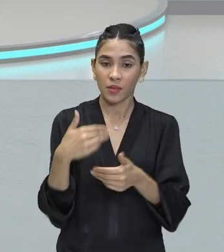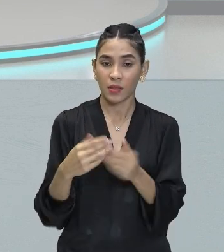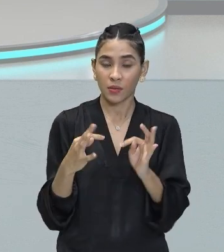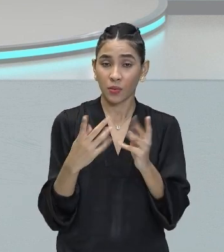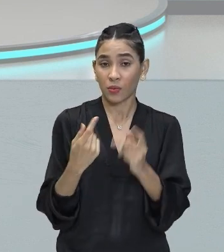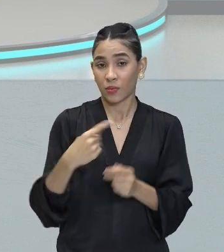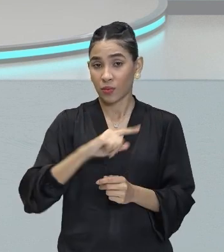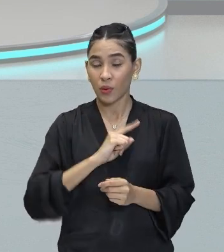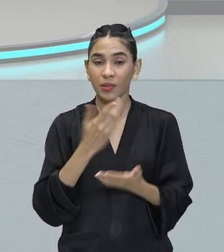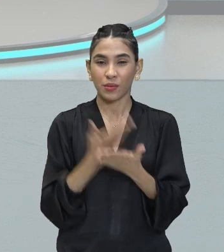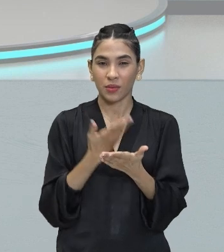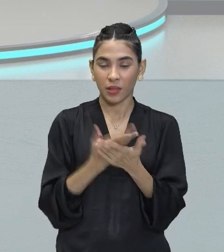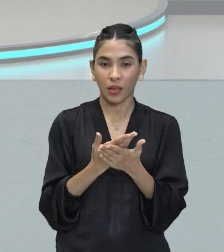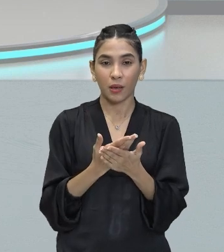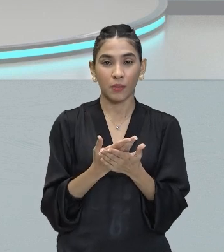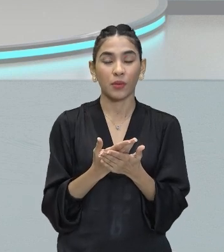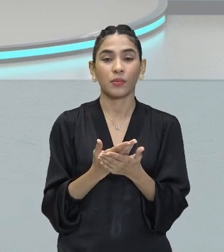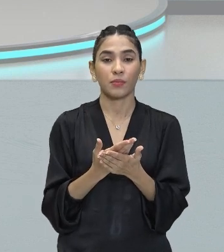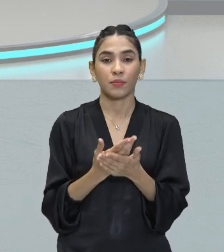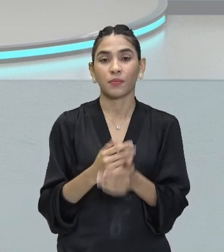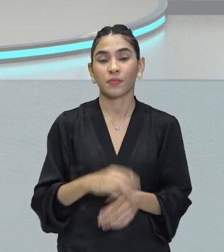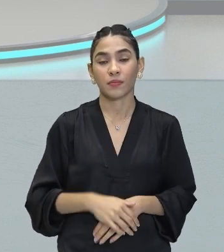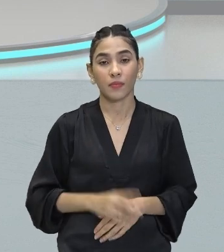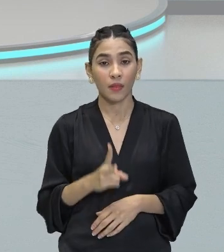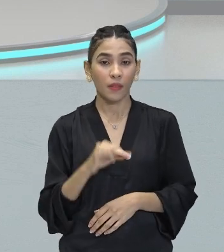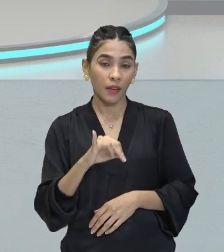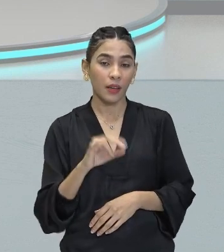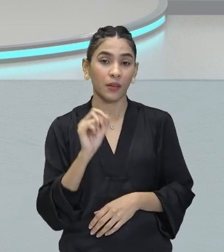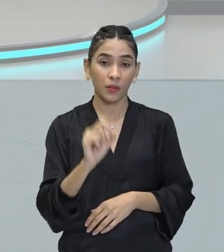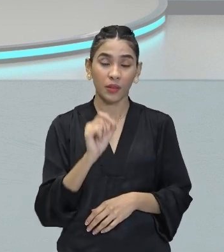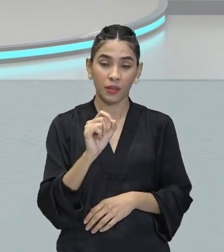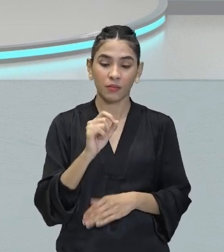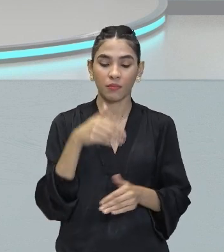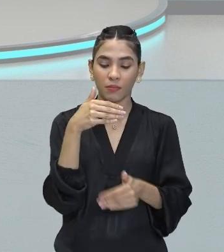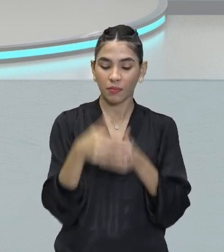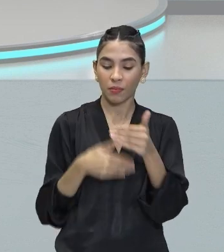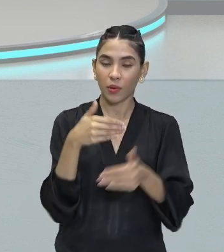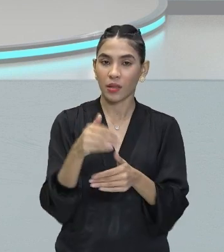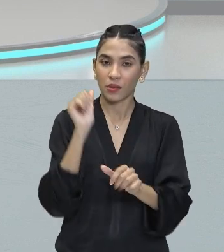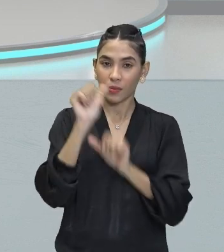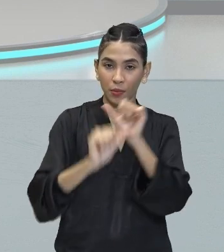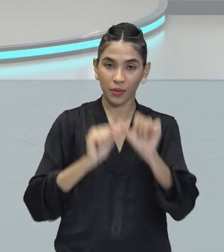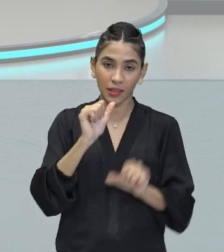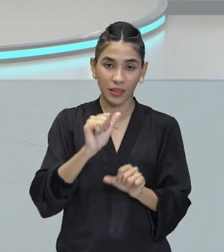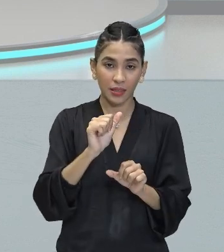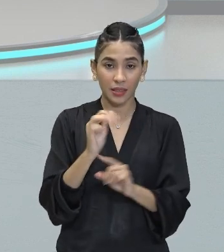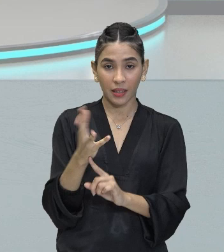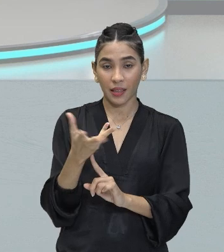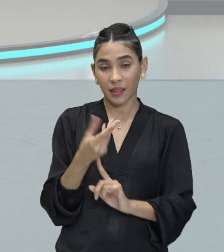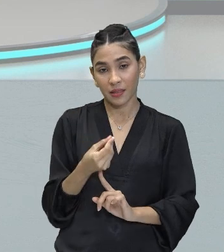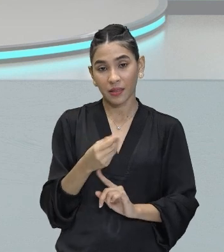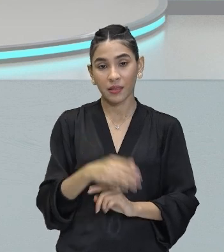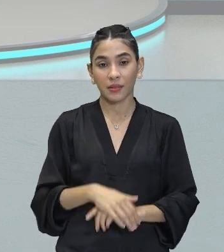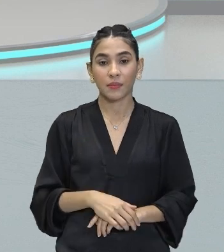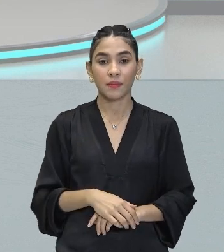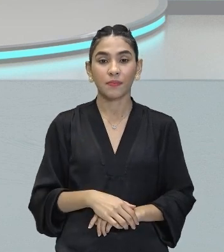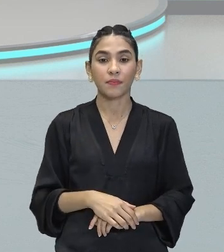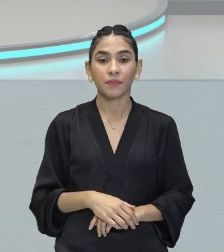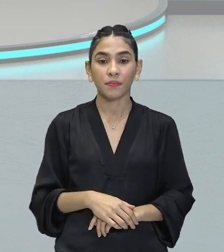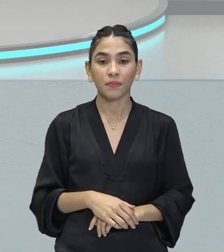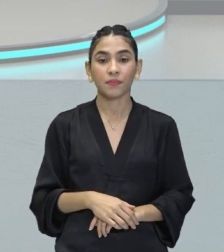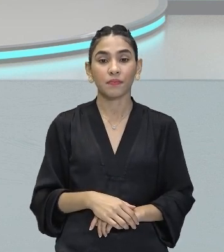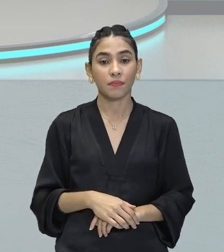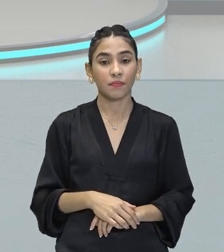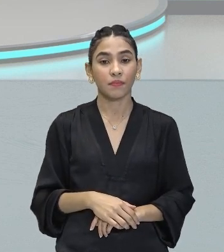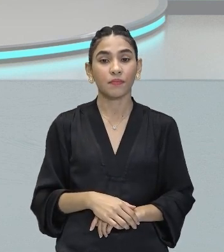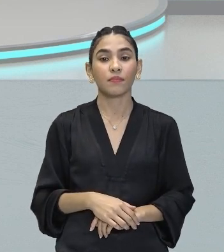gente falou para vocês até agora vai ser um processo de renovação artística. E aí, seguindo adiante,